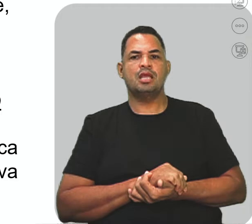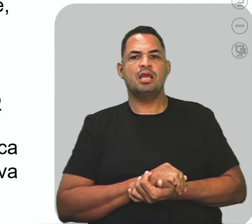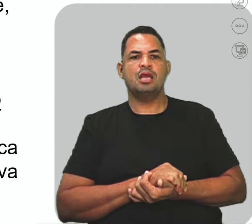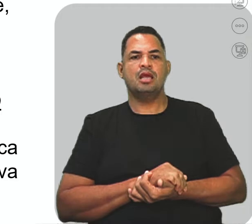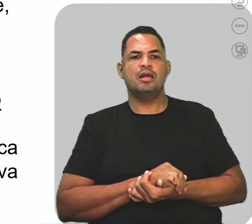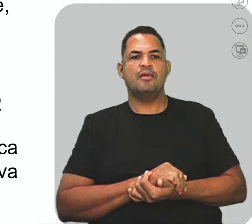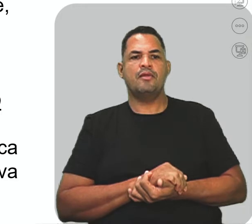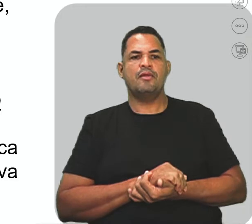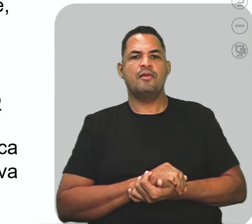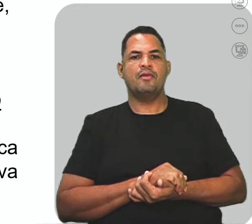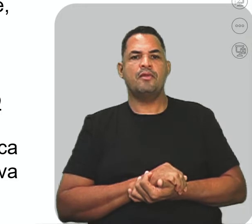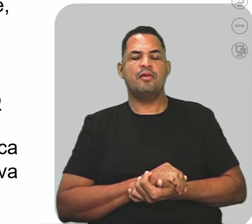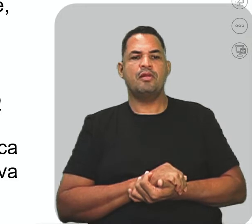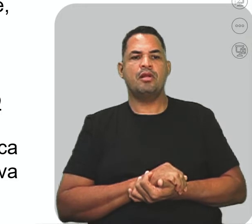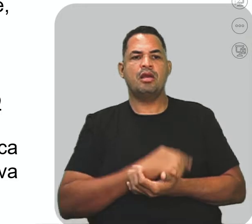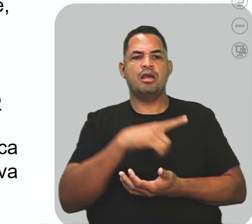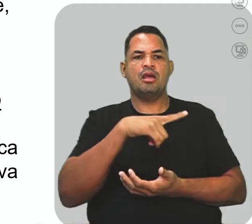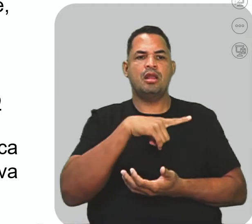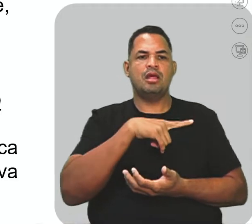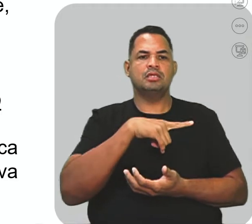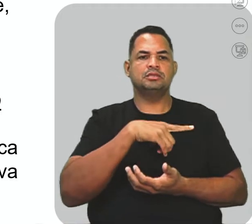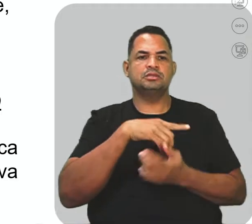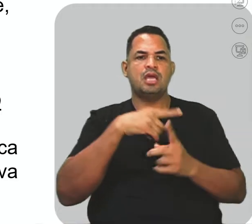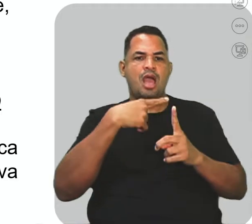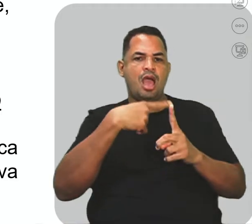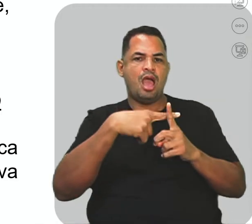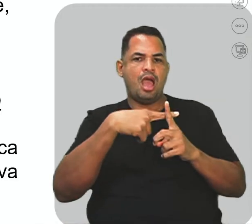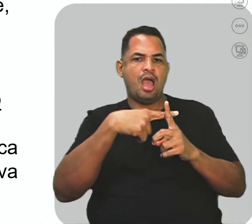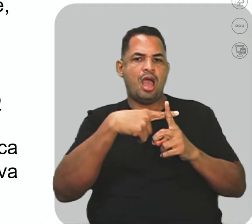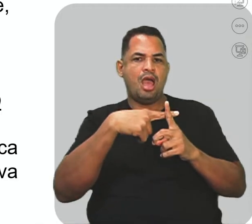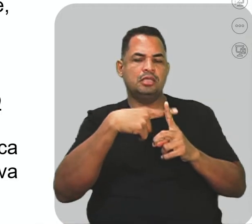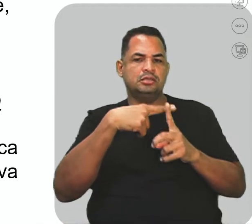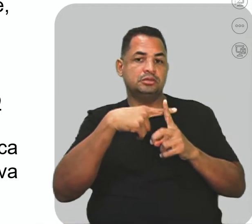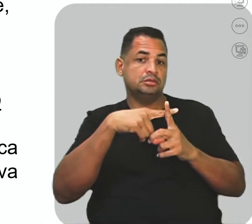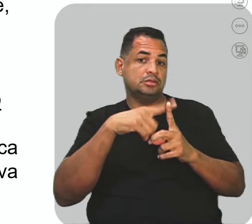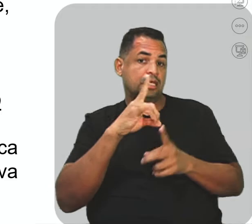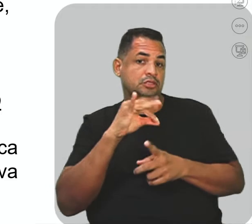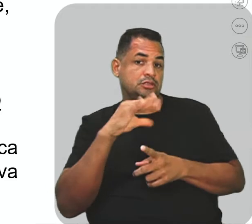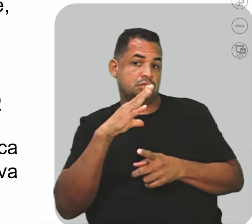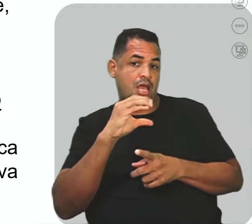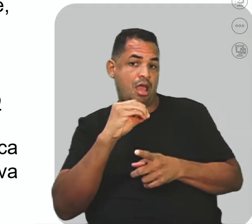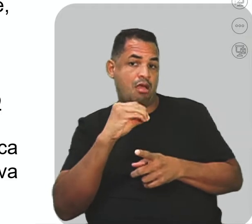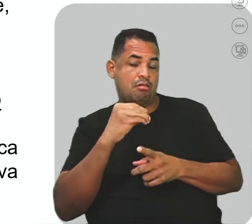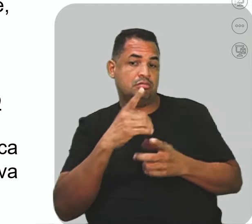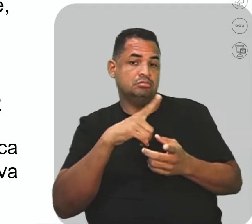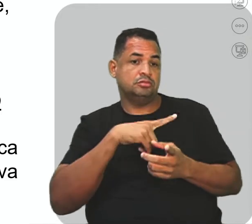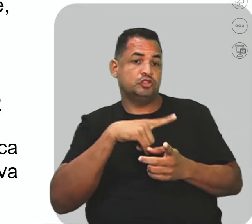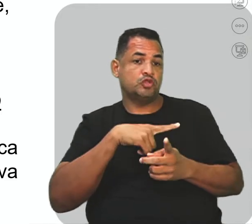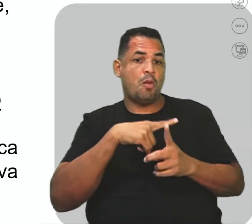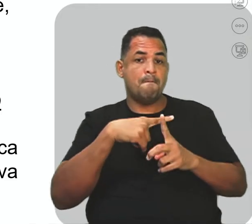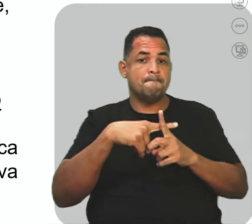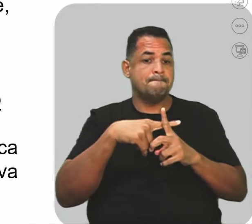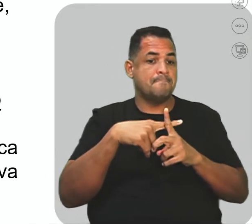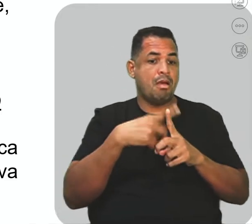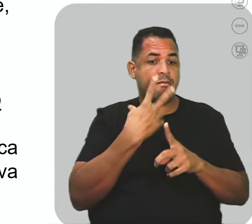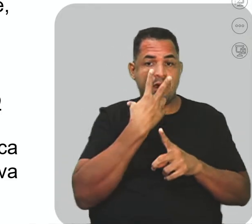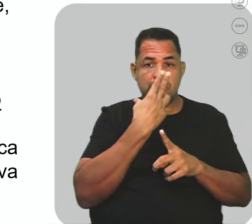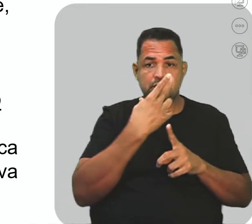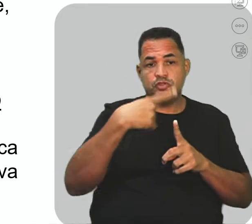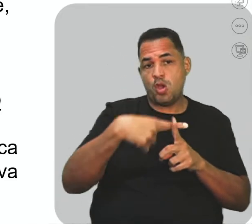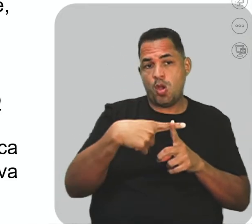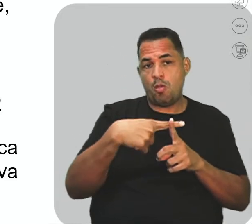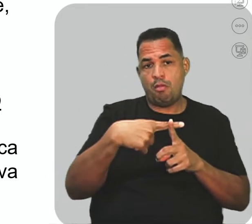aditivas, elas têm uma relação de adição. Elas têm uma relação de